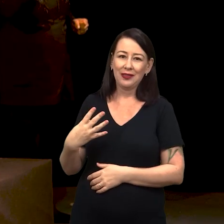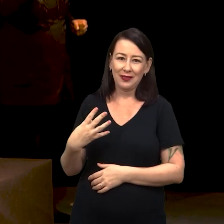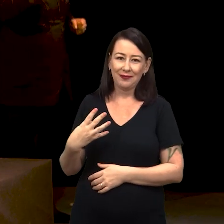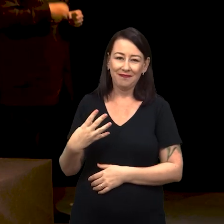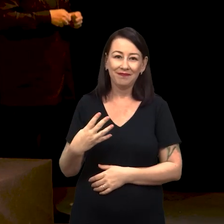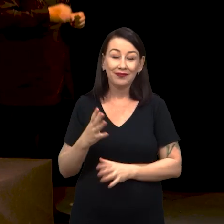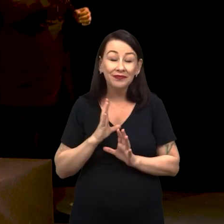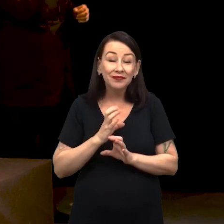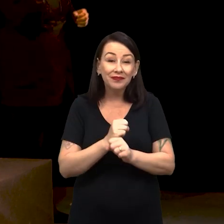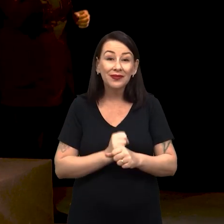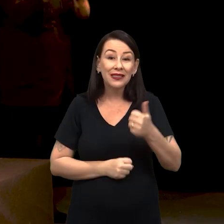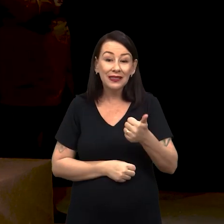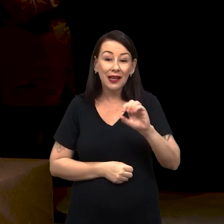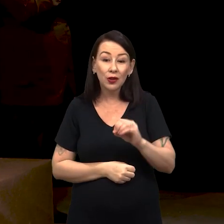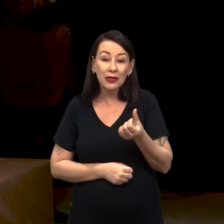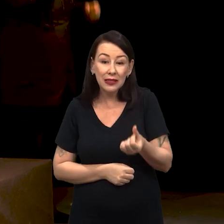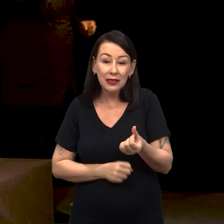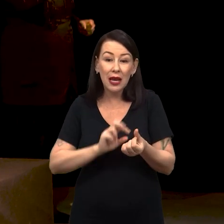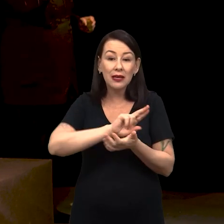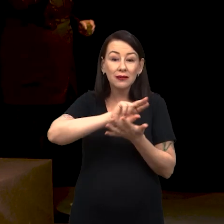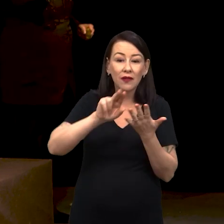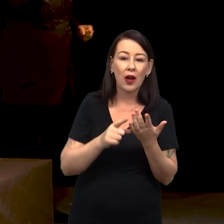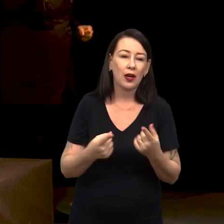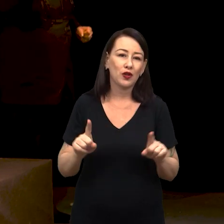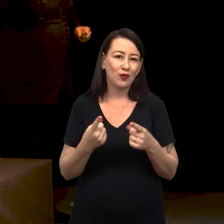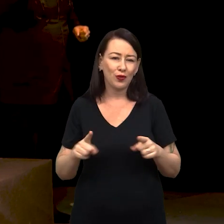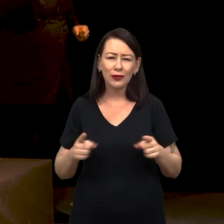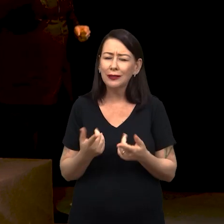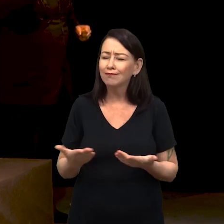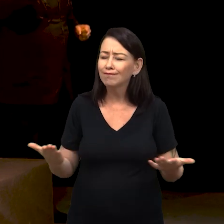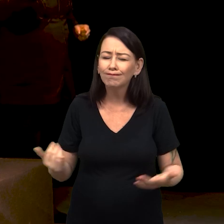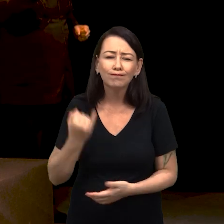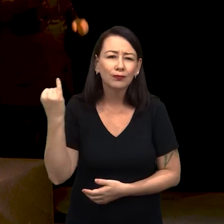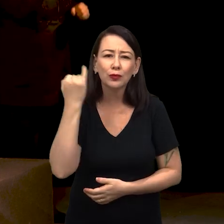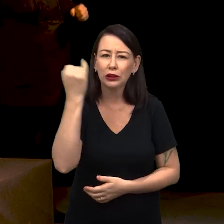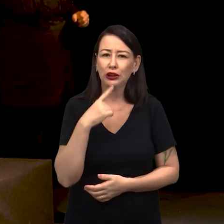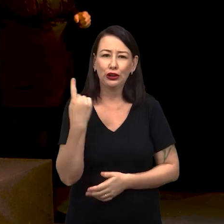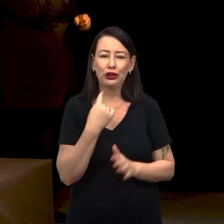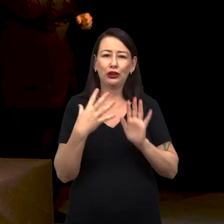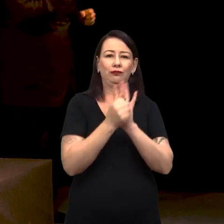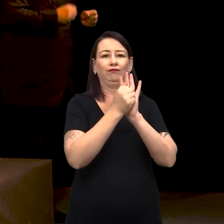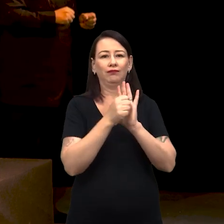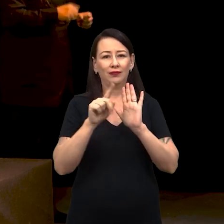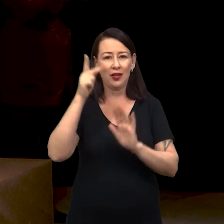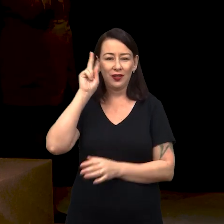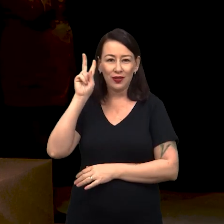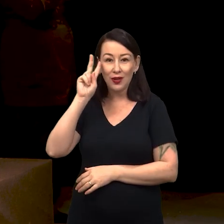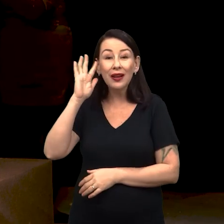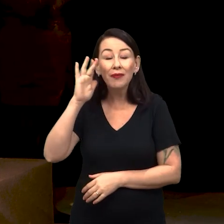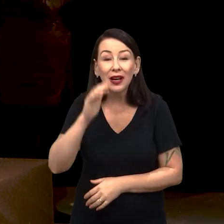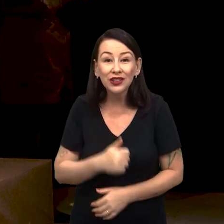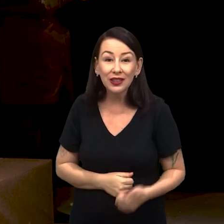2014. 106. Então, as pessoas mais velhas, é muito importante que a gente registre essas memórias.